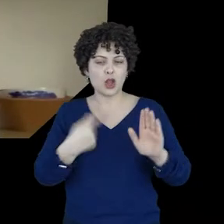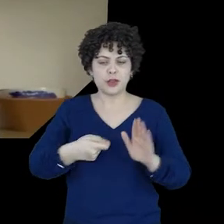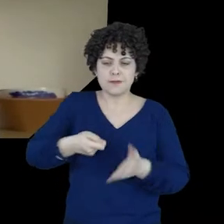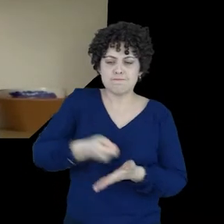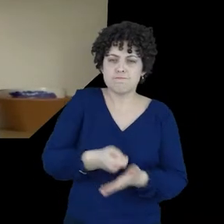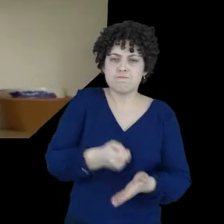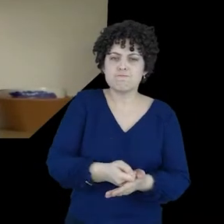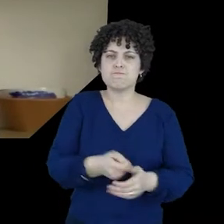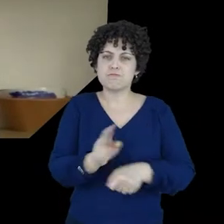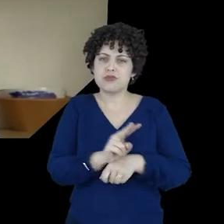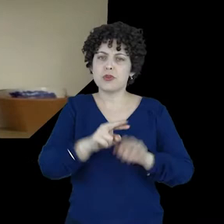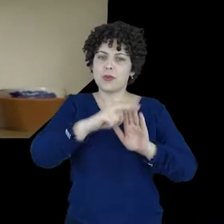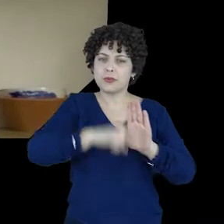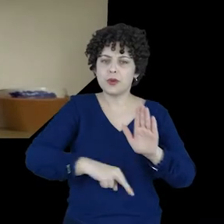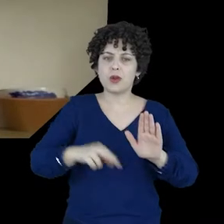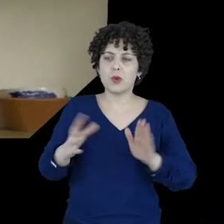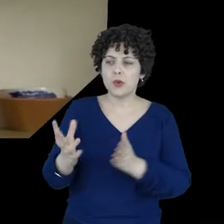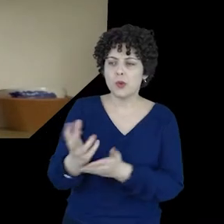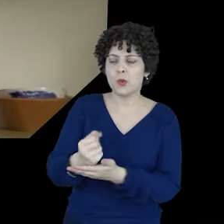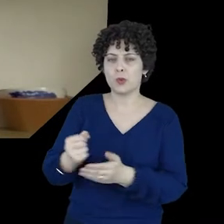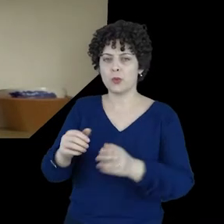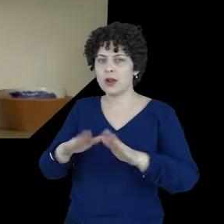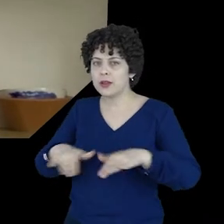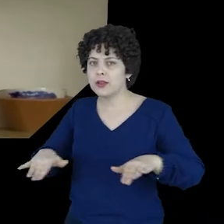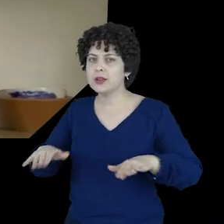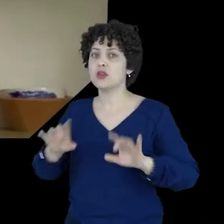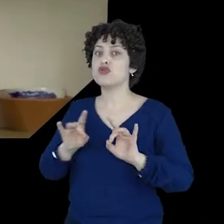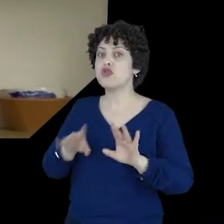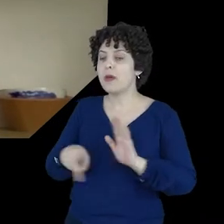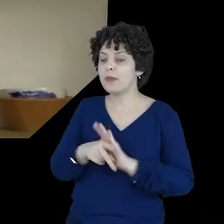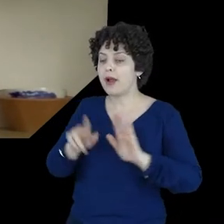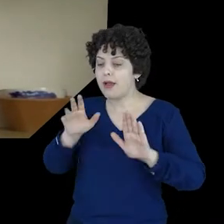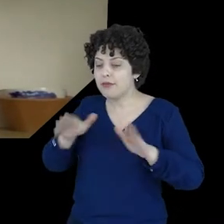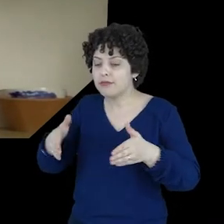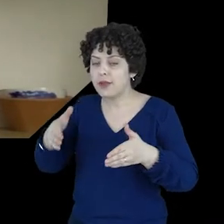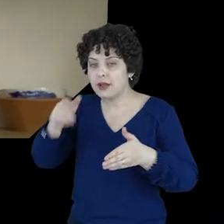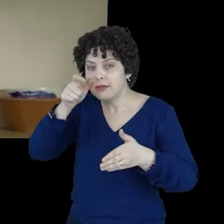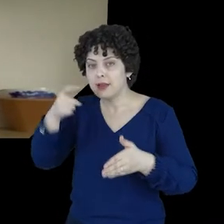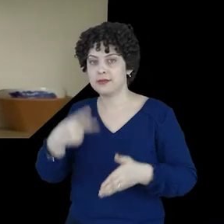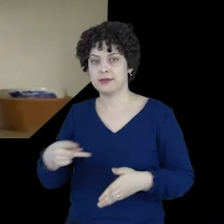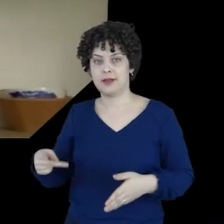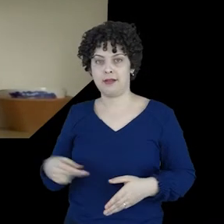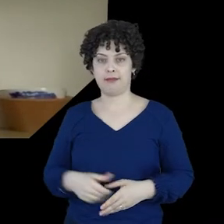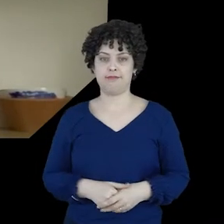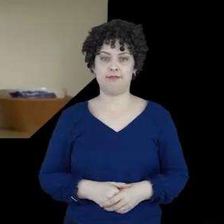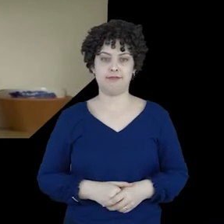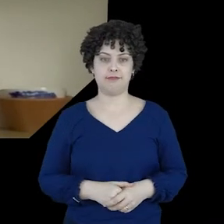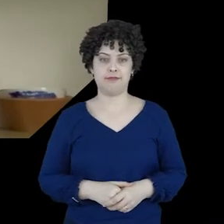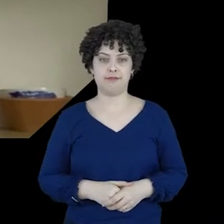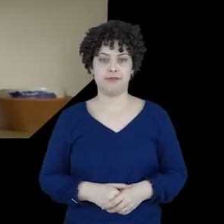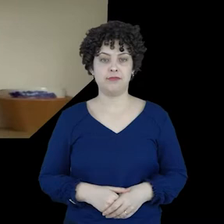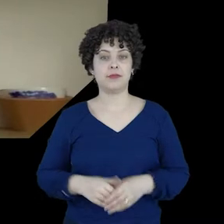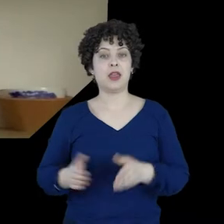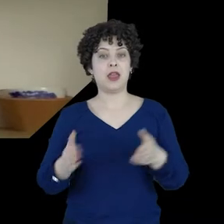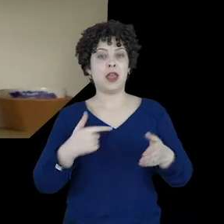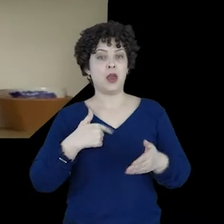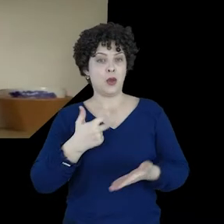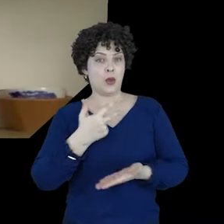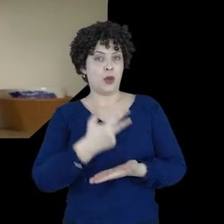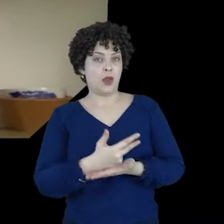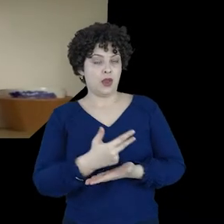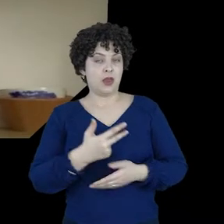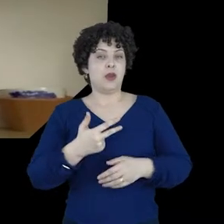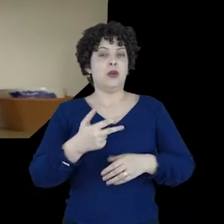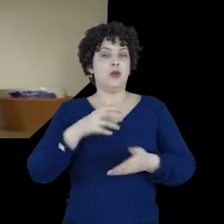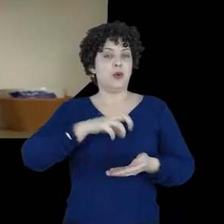regulamentações para que o uso e a coleta de dados de crianças seja apenas para o seu melhor interesse. Enquanto